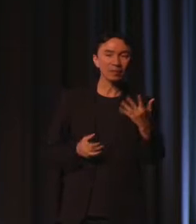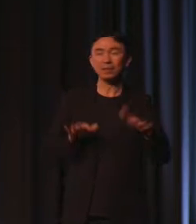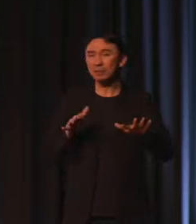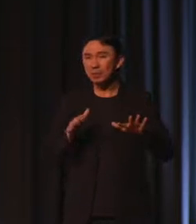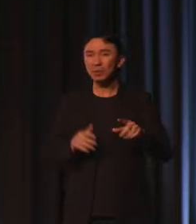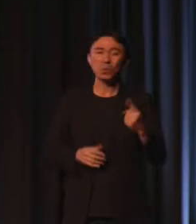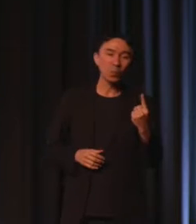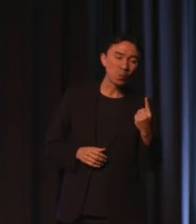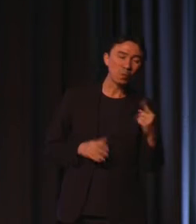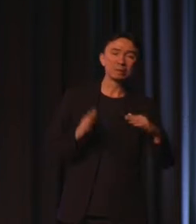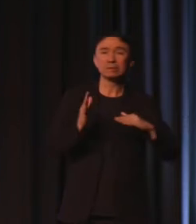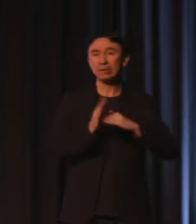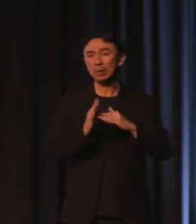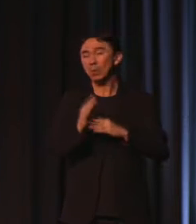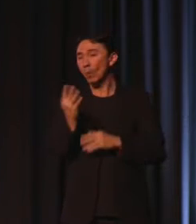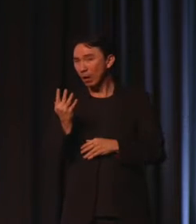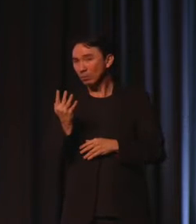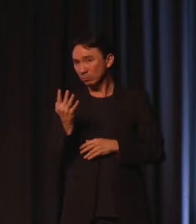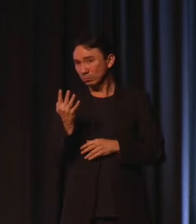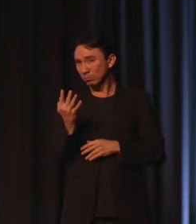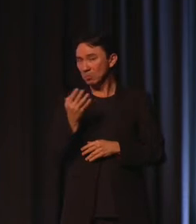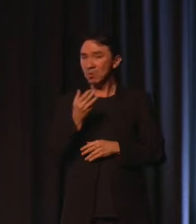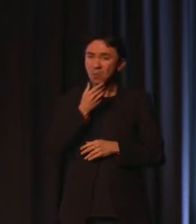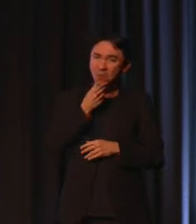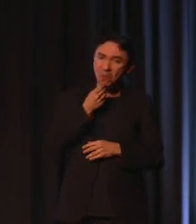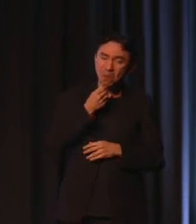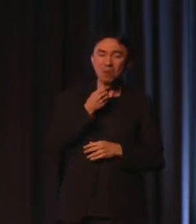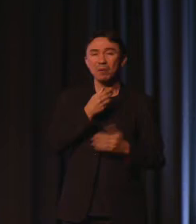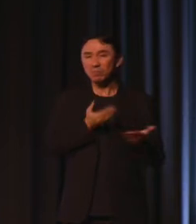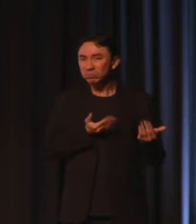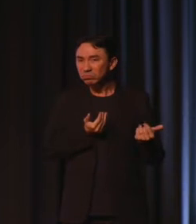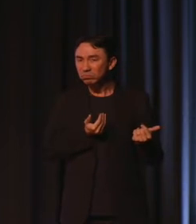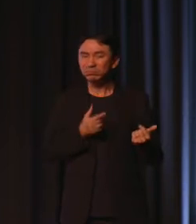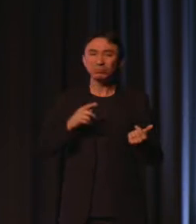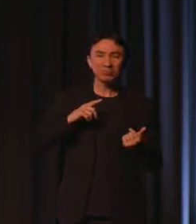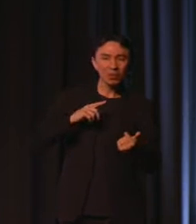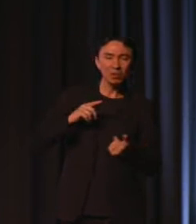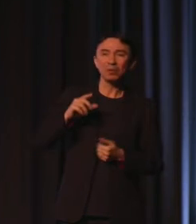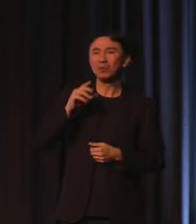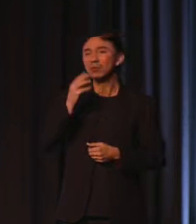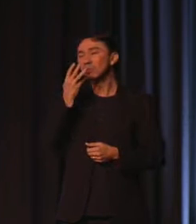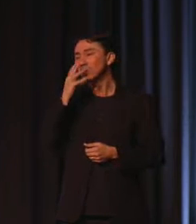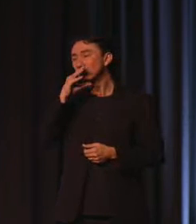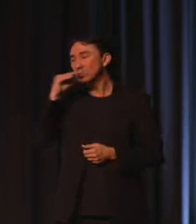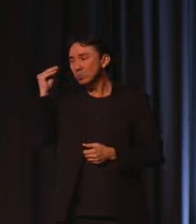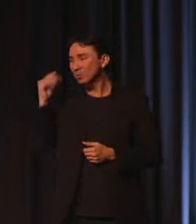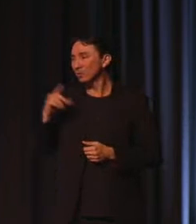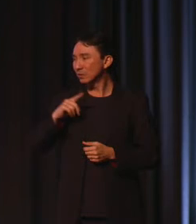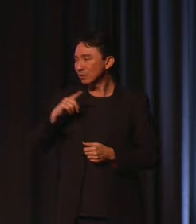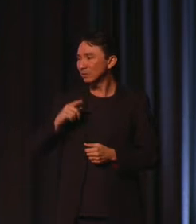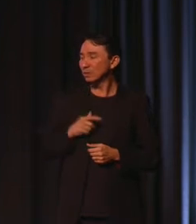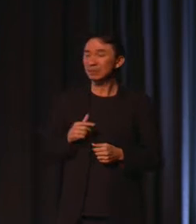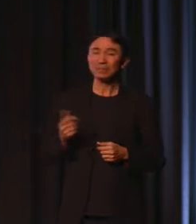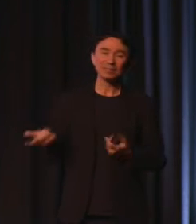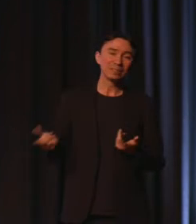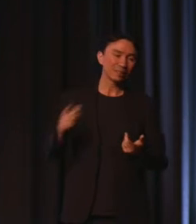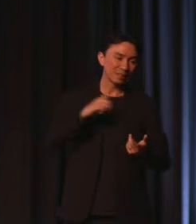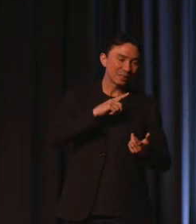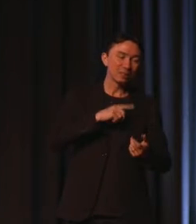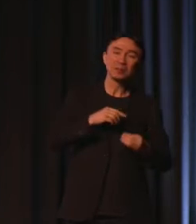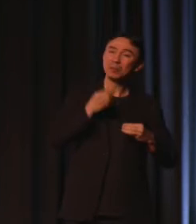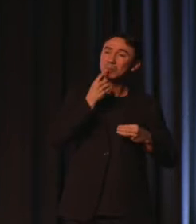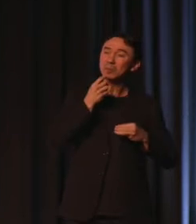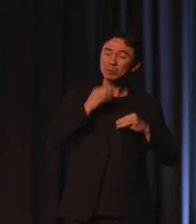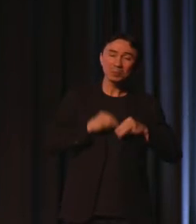4, né, independente se é adulto ou infantil, e uma boa parcela também com mais de 6 sangramentos, 26% do adulto versus